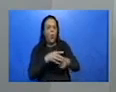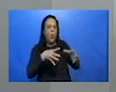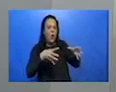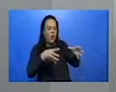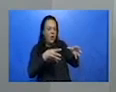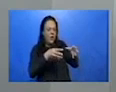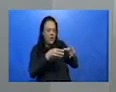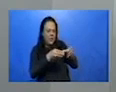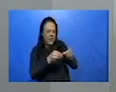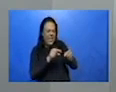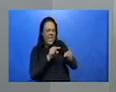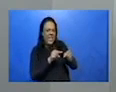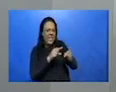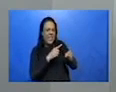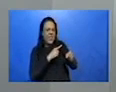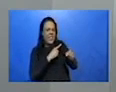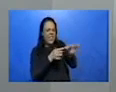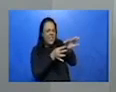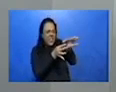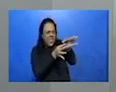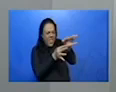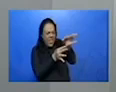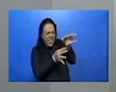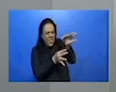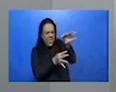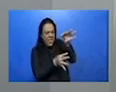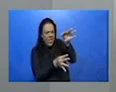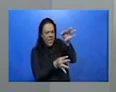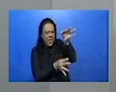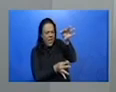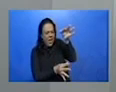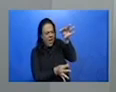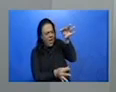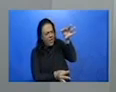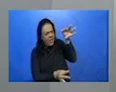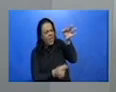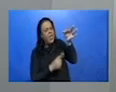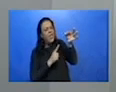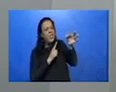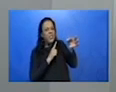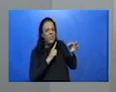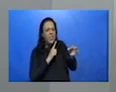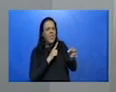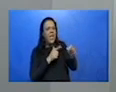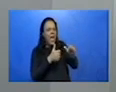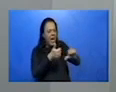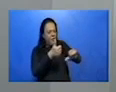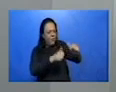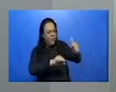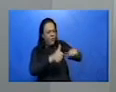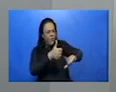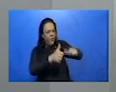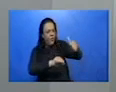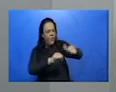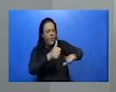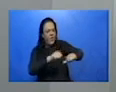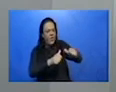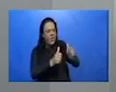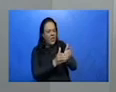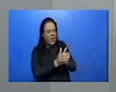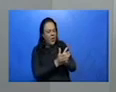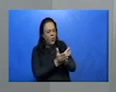ela é mais extensa. E, mais importante, ela avalia a obra. Como assim? Ela serve